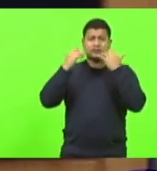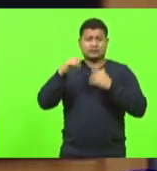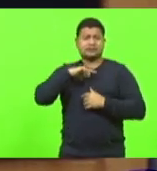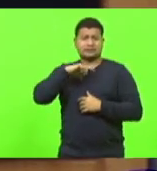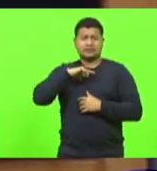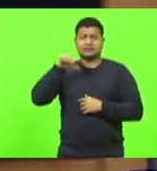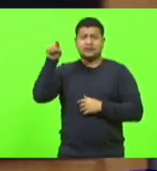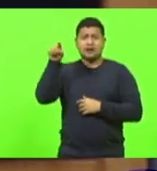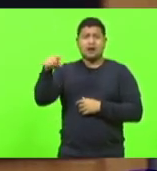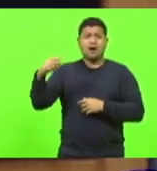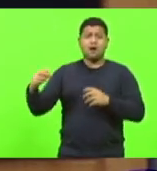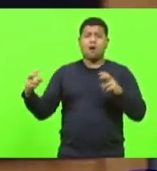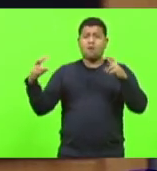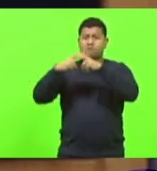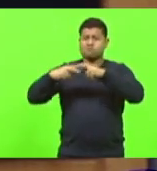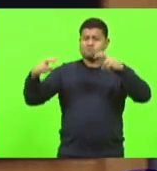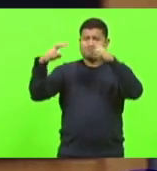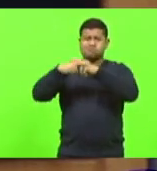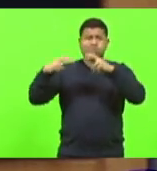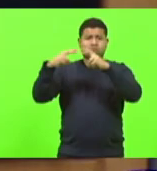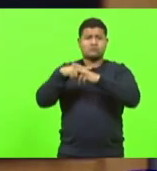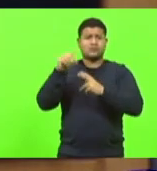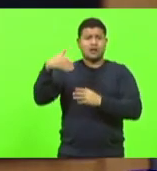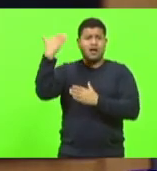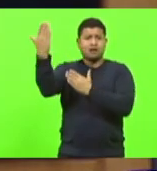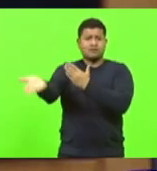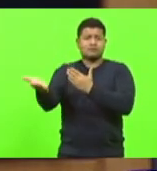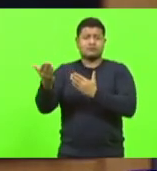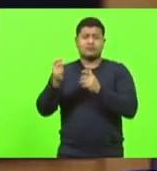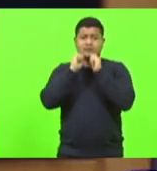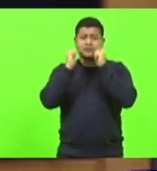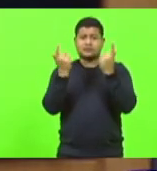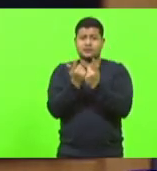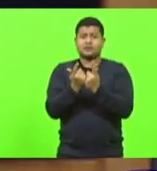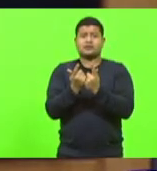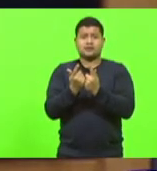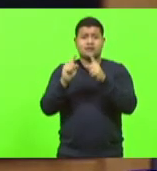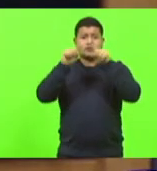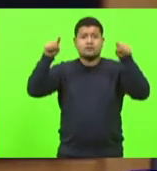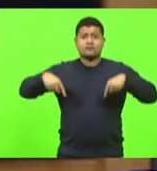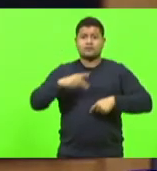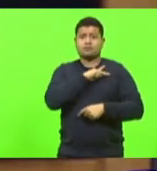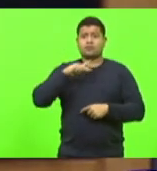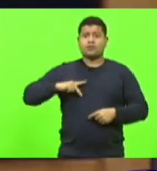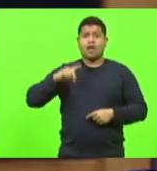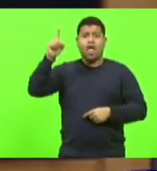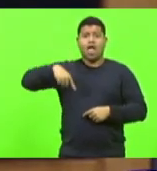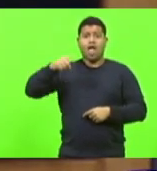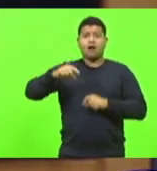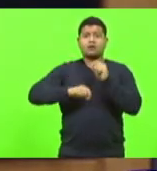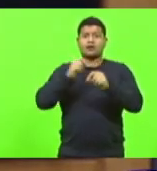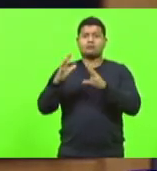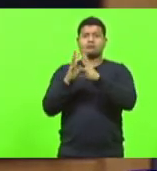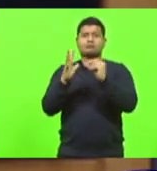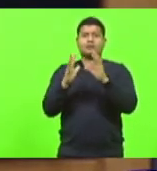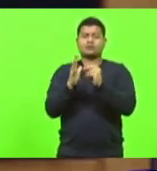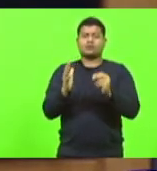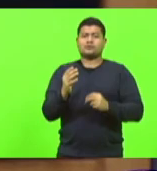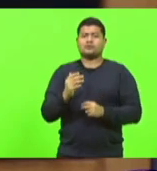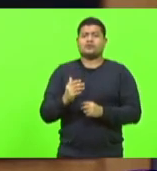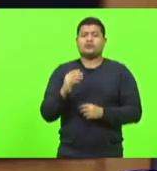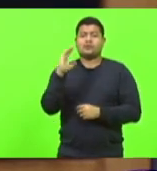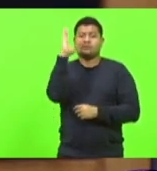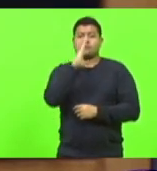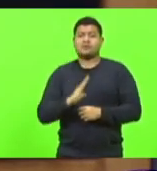outro aqui fora da Assembleia Legislativa o servidor público que o exemplo do Brasil Santa Catarina tem o melhor